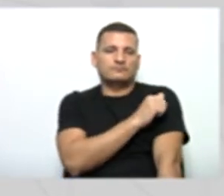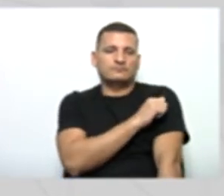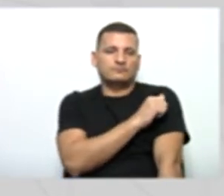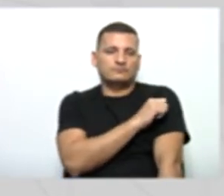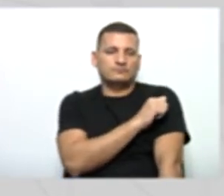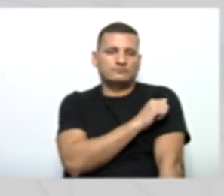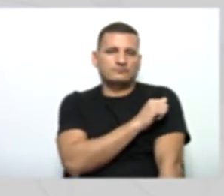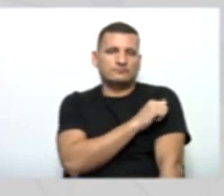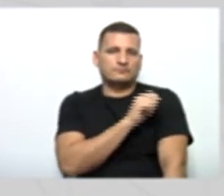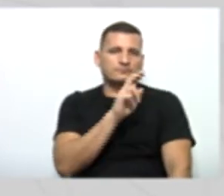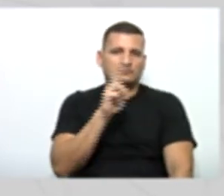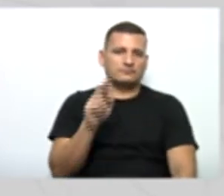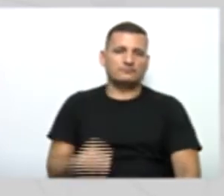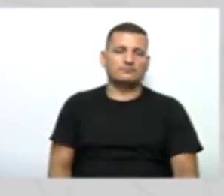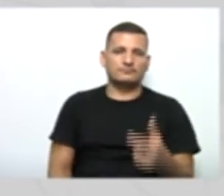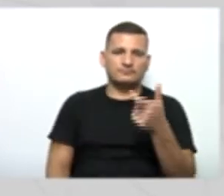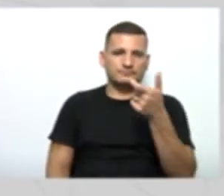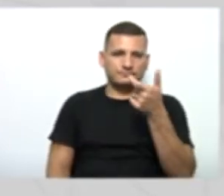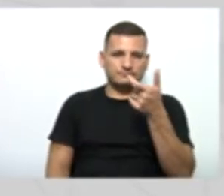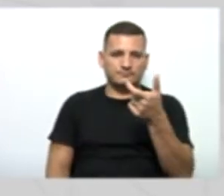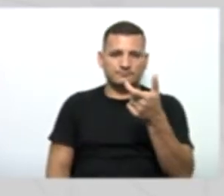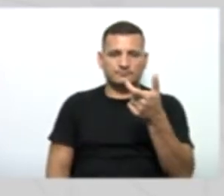ó, aluno, certo?